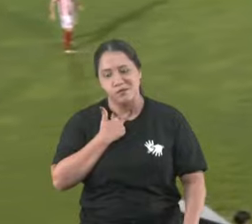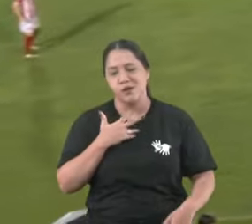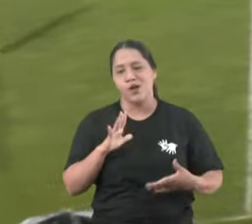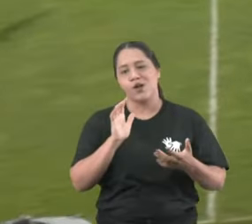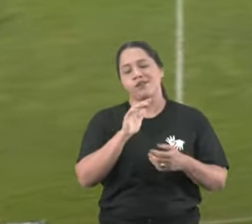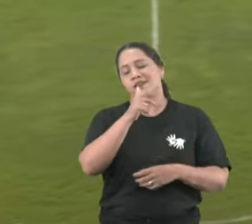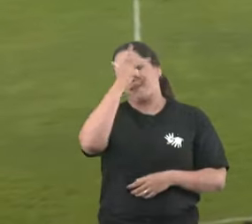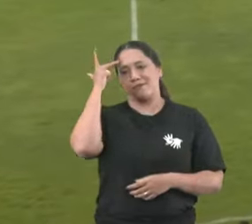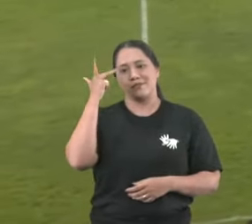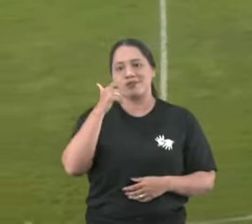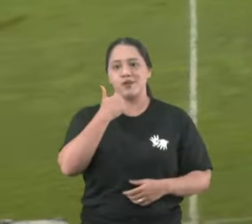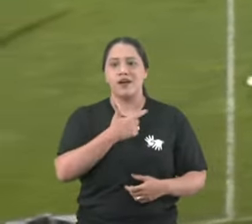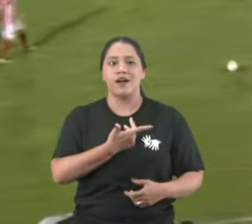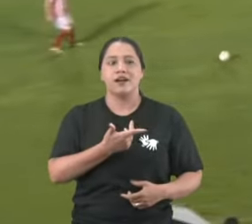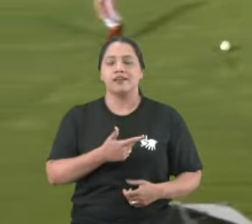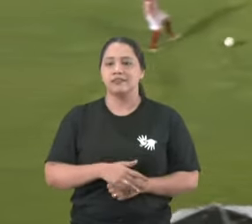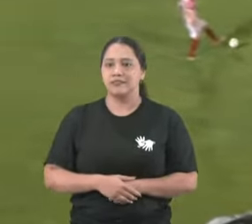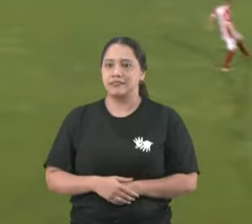CRB.